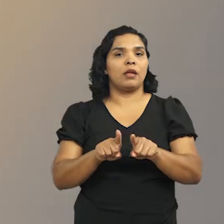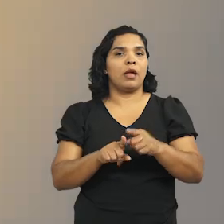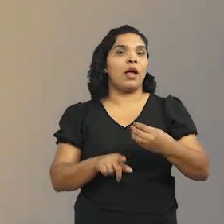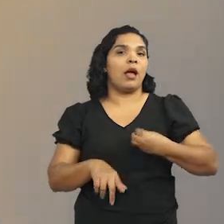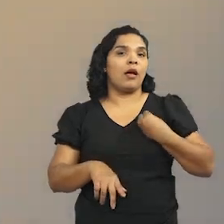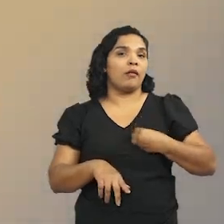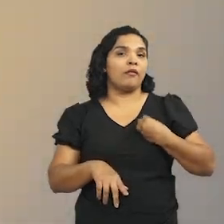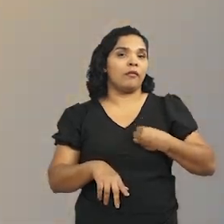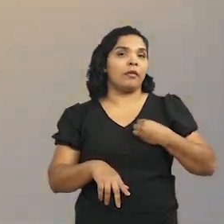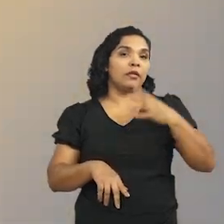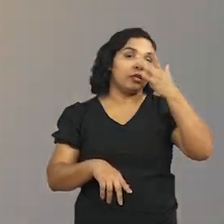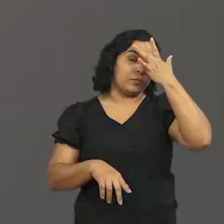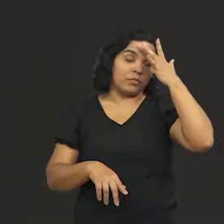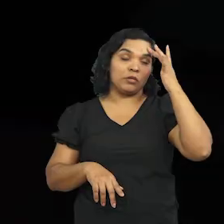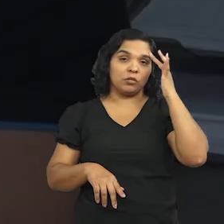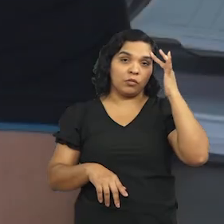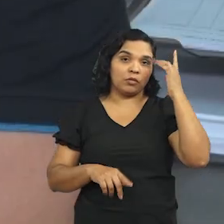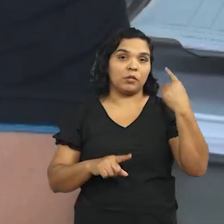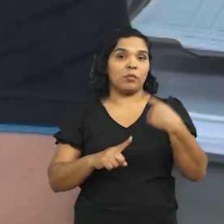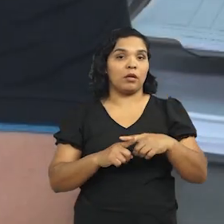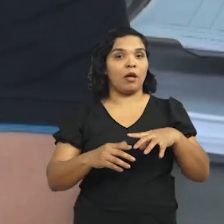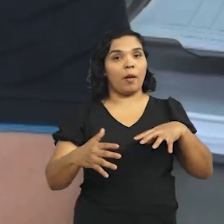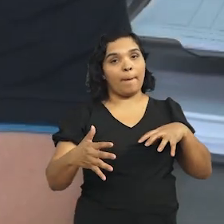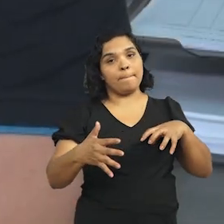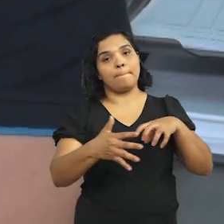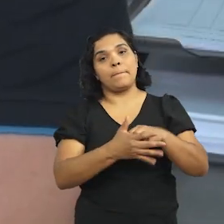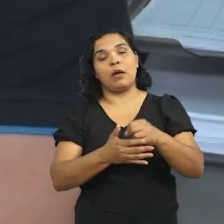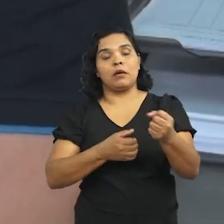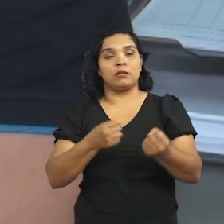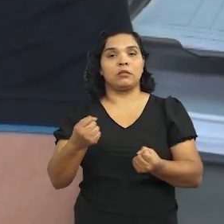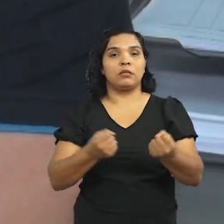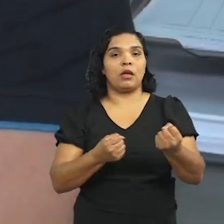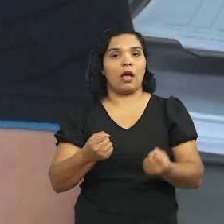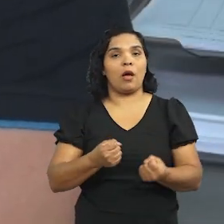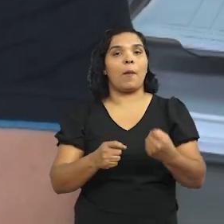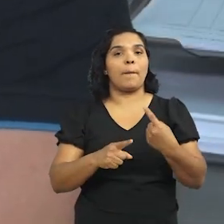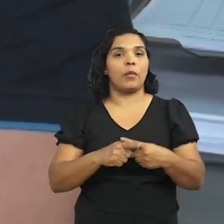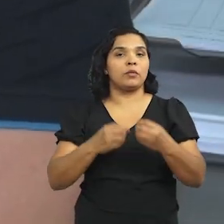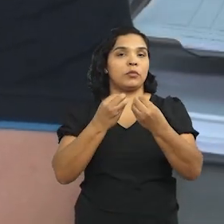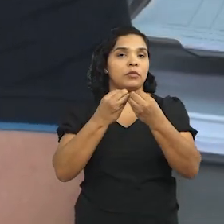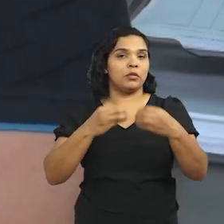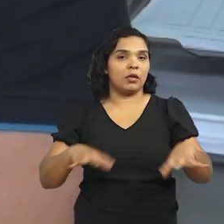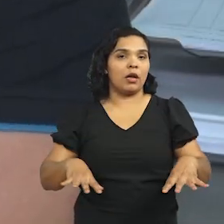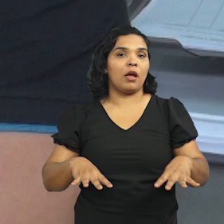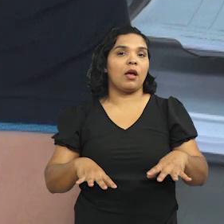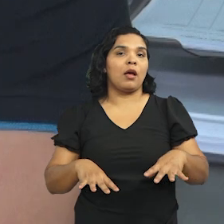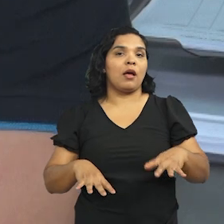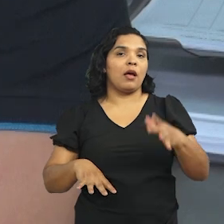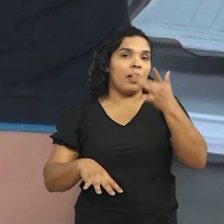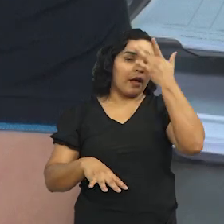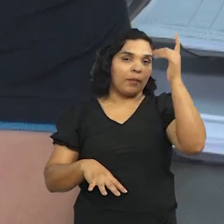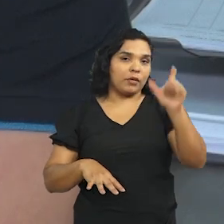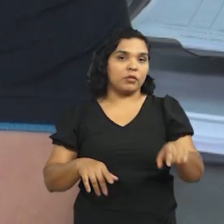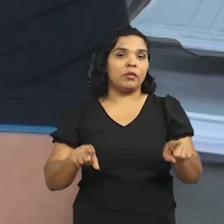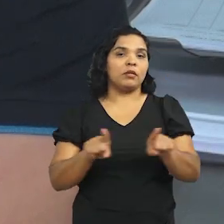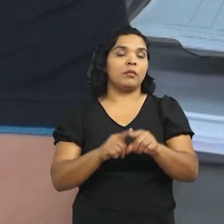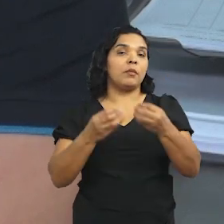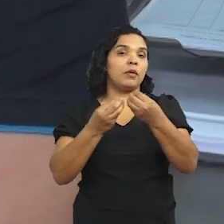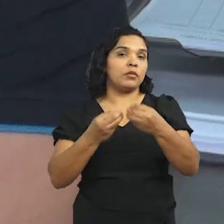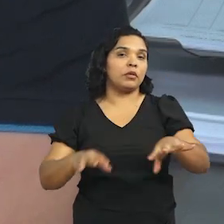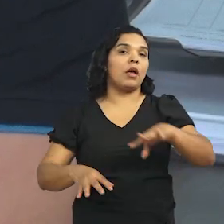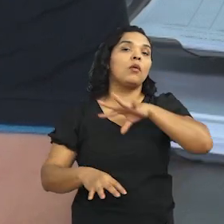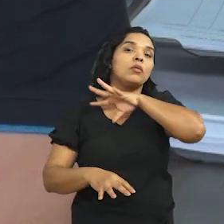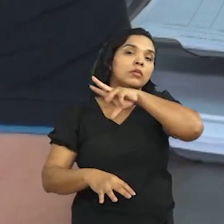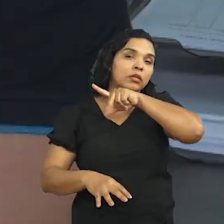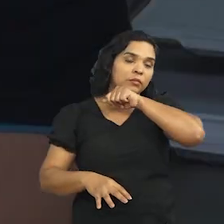e até mesmo a vida de terceiros, né, porque uma batida de carro, além de prejudicar o condutor, mas também pode prejudicar